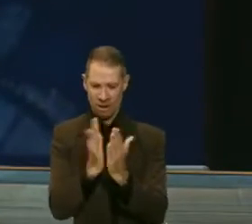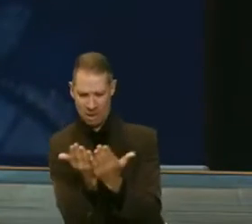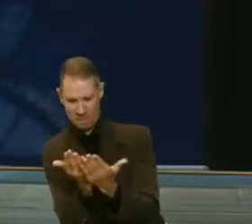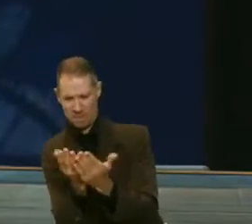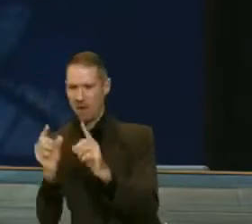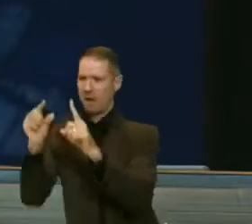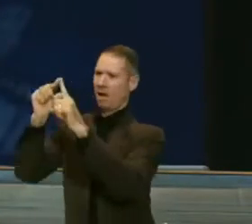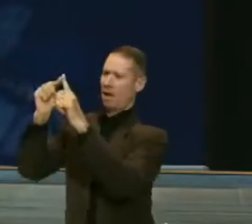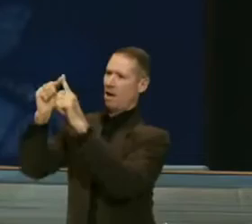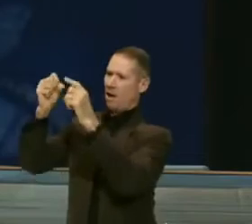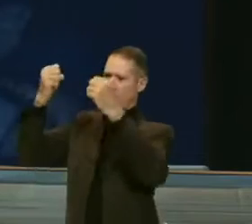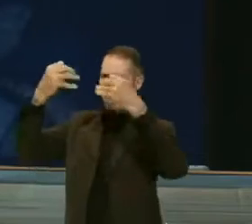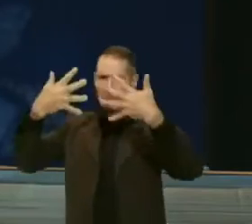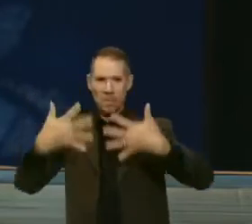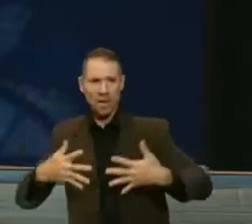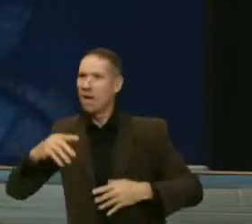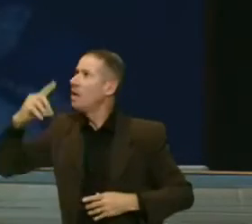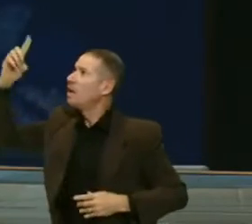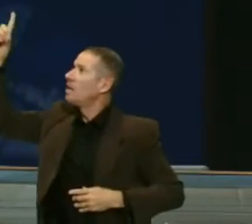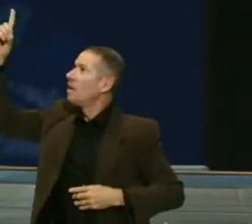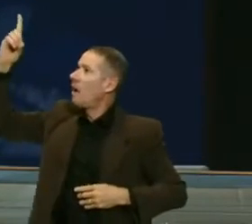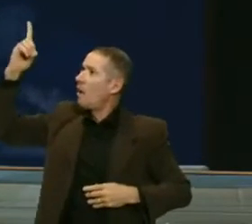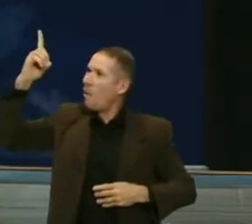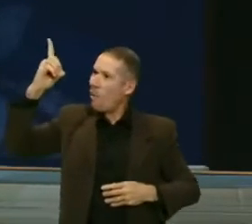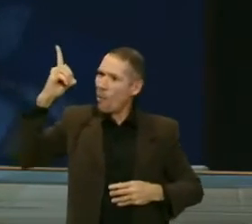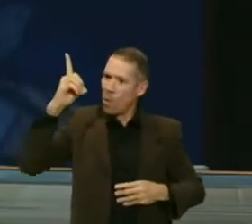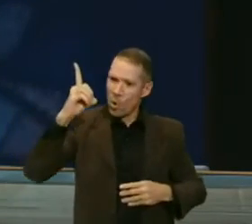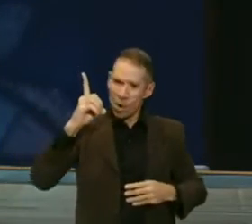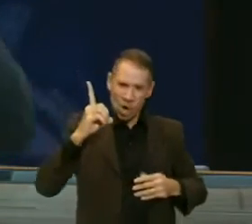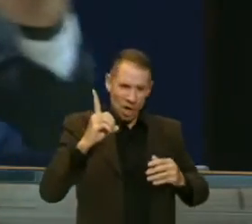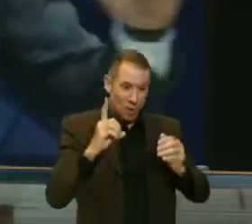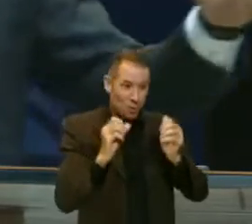a visitação de Deus naquele lugar.